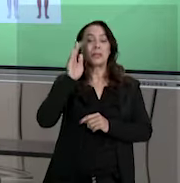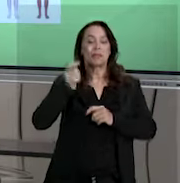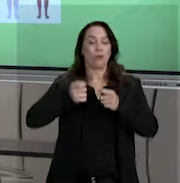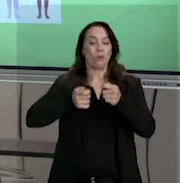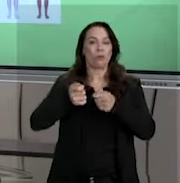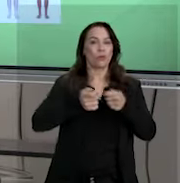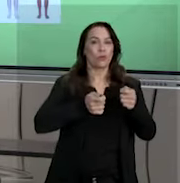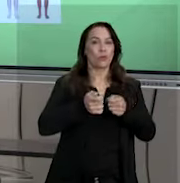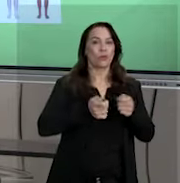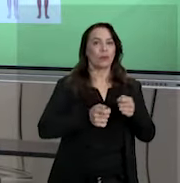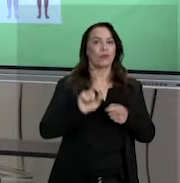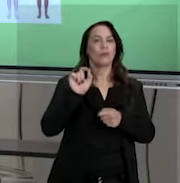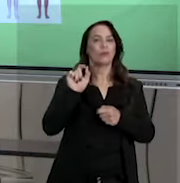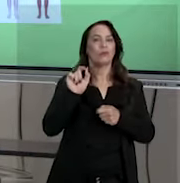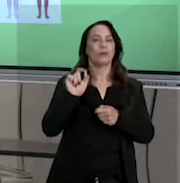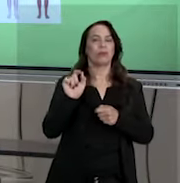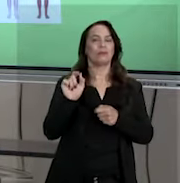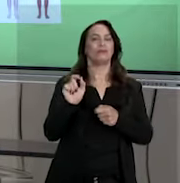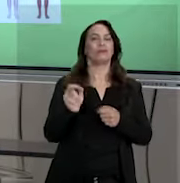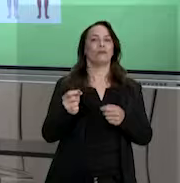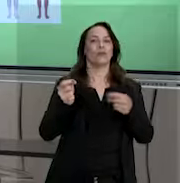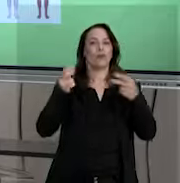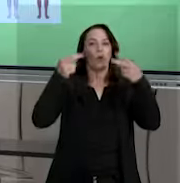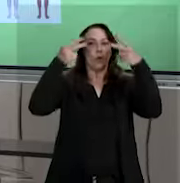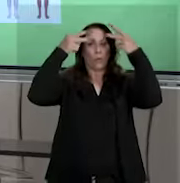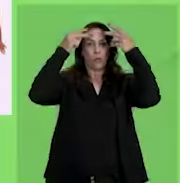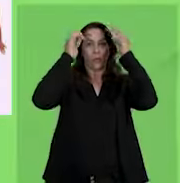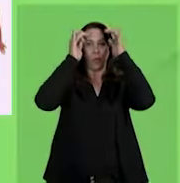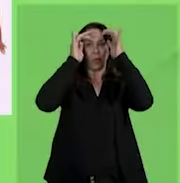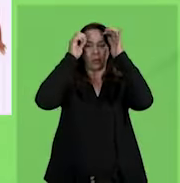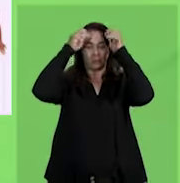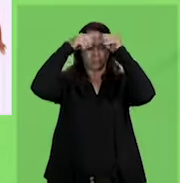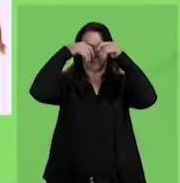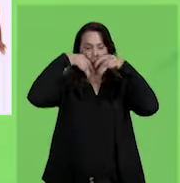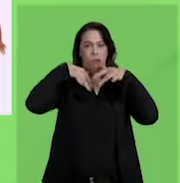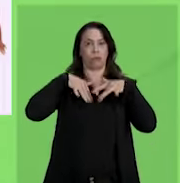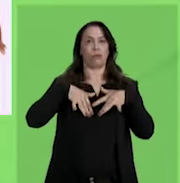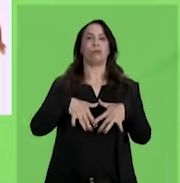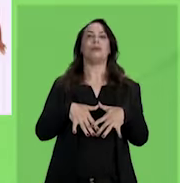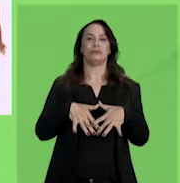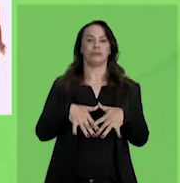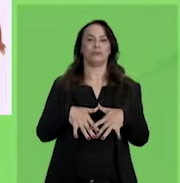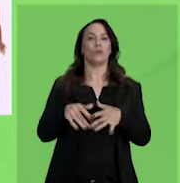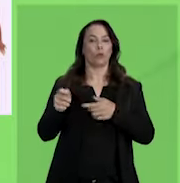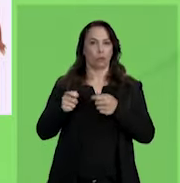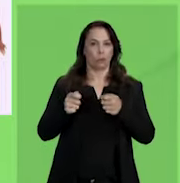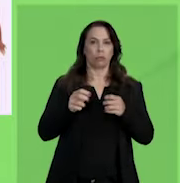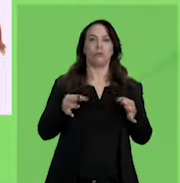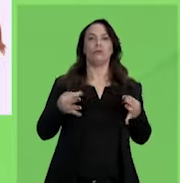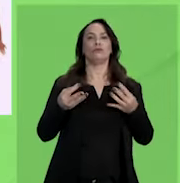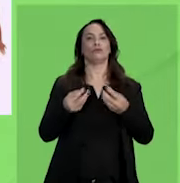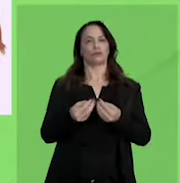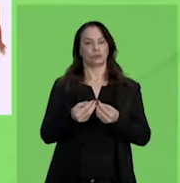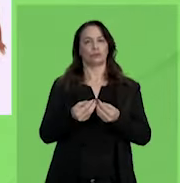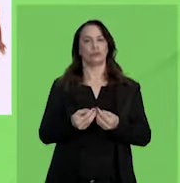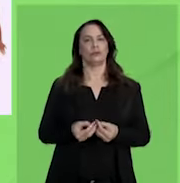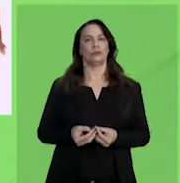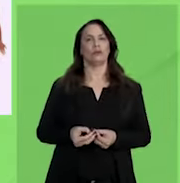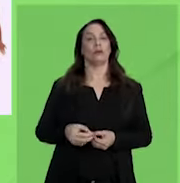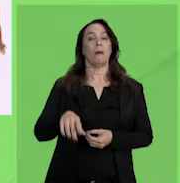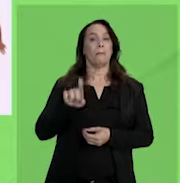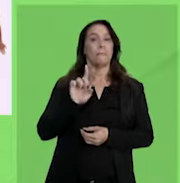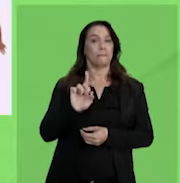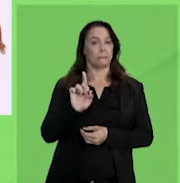o sistema nervoso. Ele coordena todos os demais. Mas o sistema cardiovascular, ele